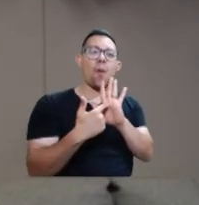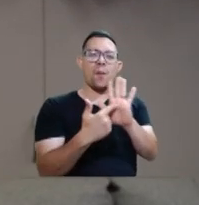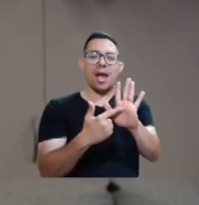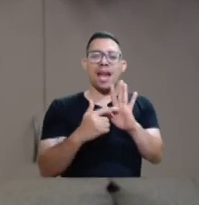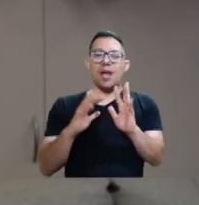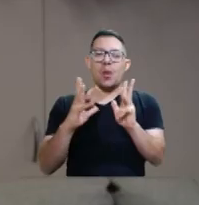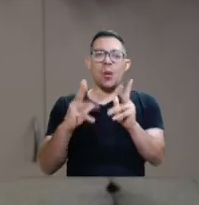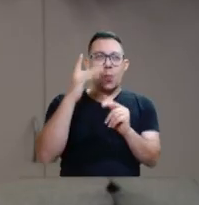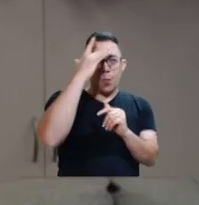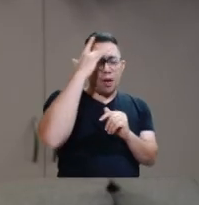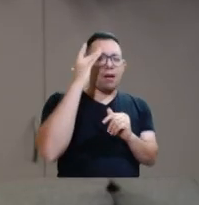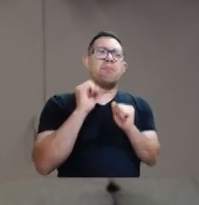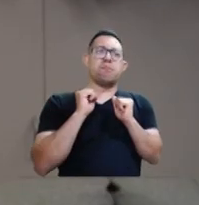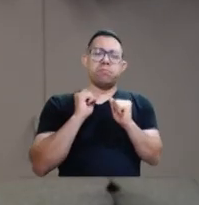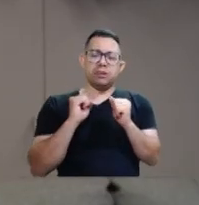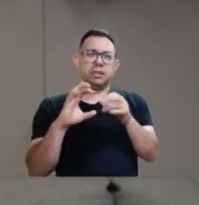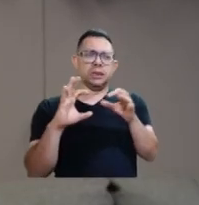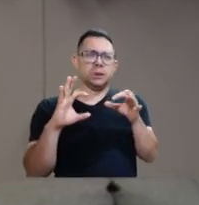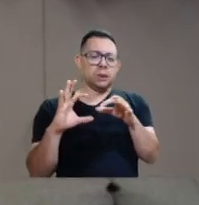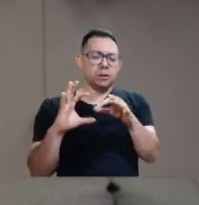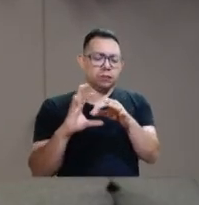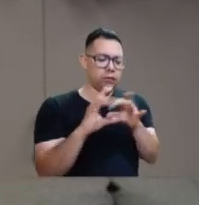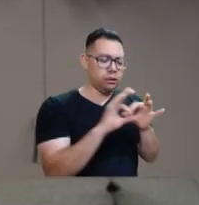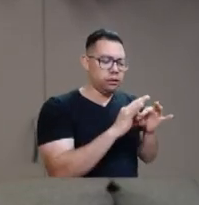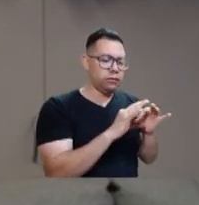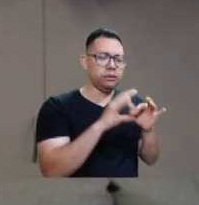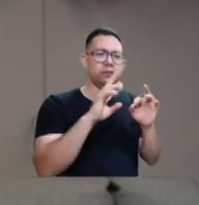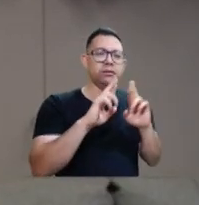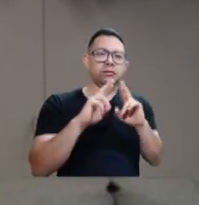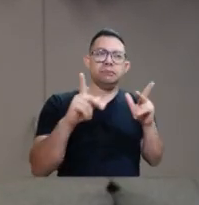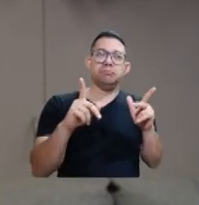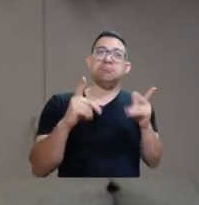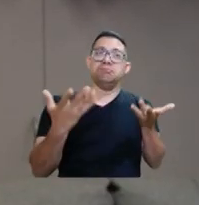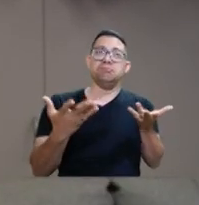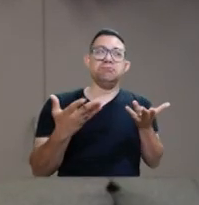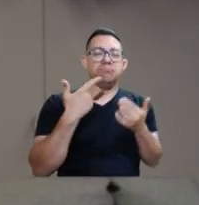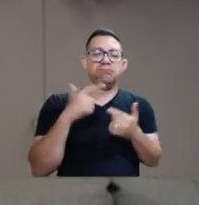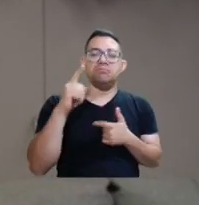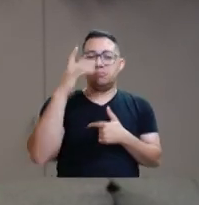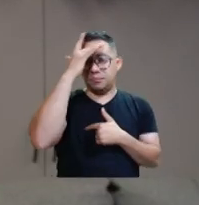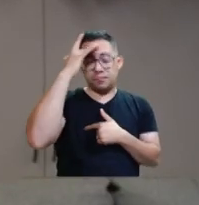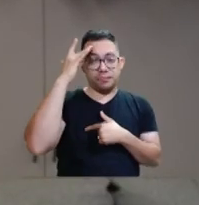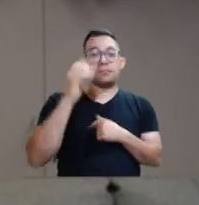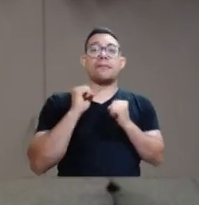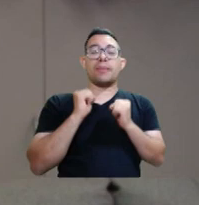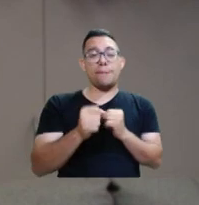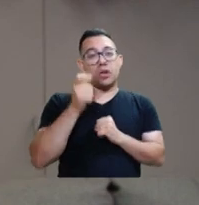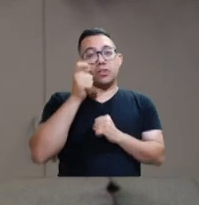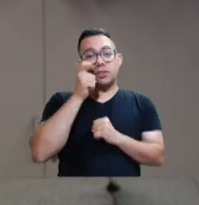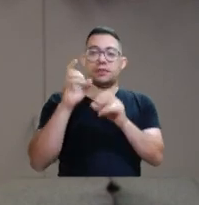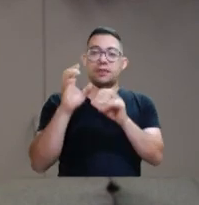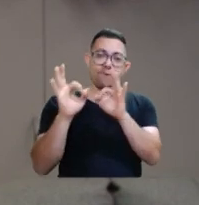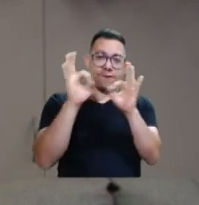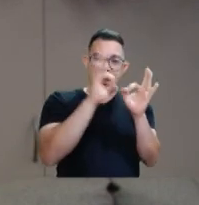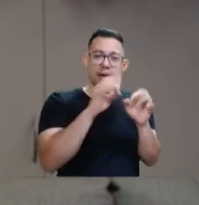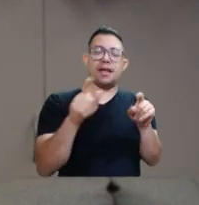outras oportunidades, mas que agora, né, ela vai estar num outro contexto, né, num outro formato, que